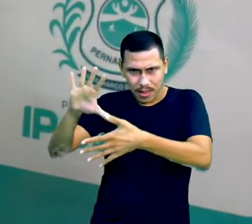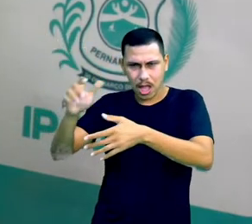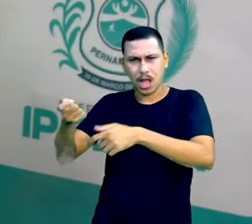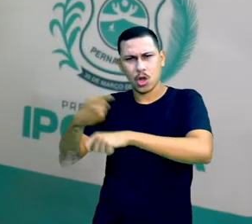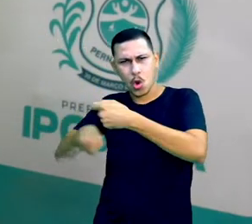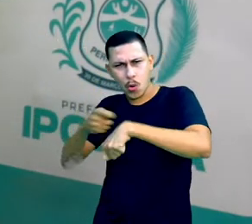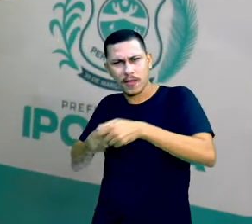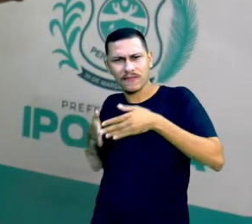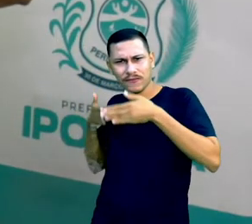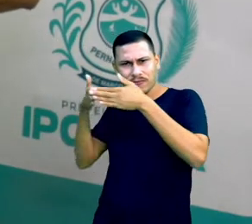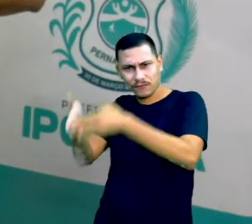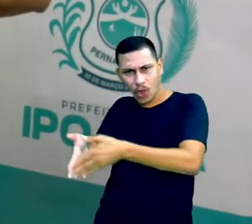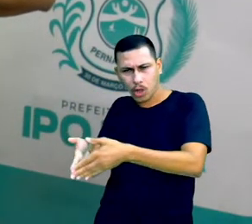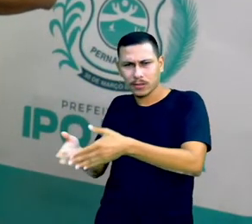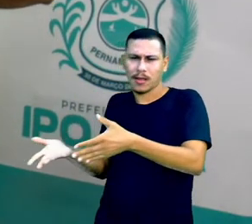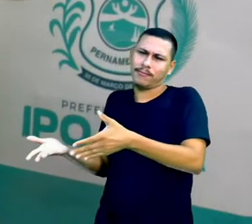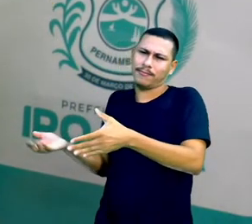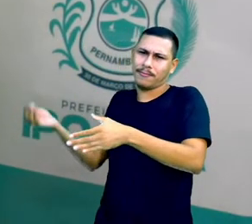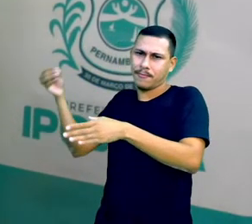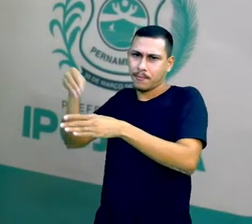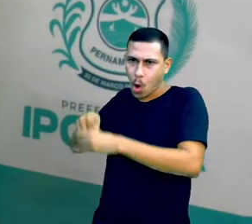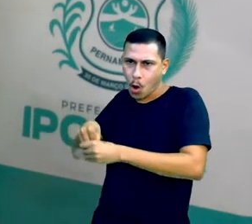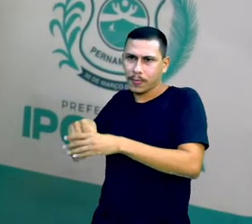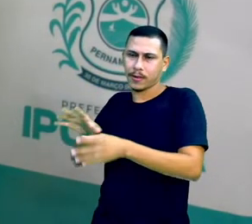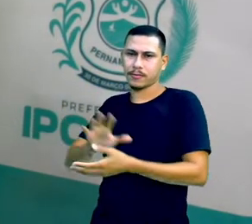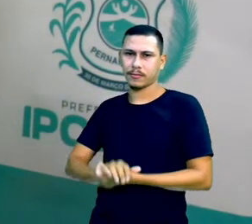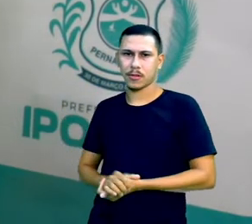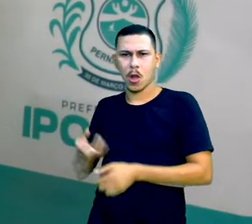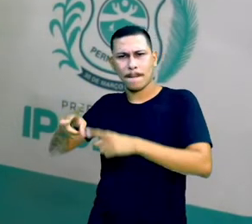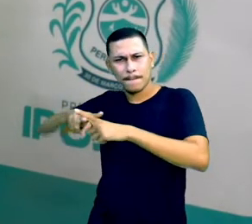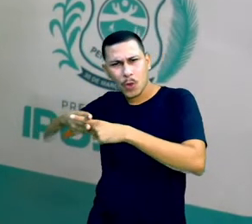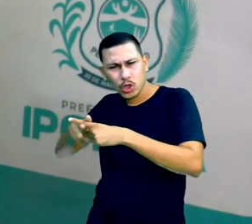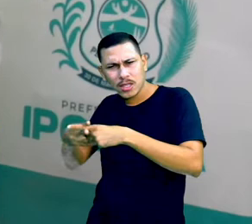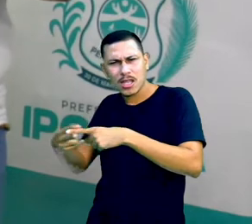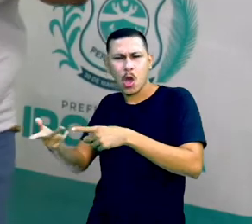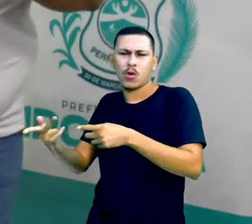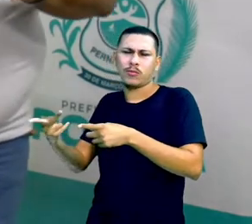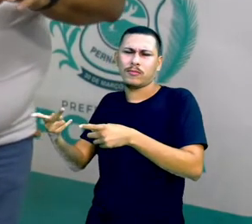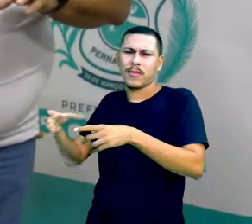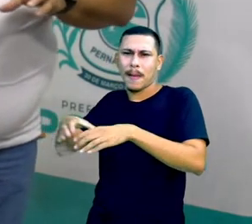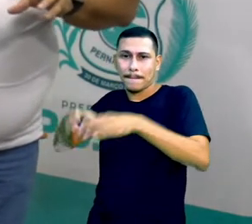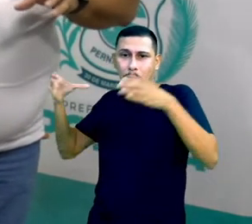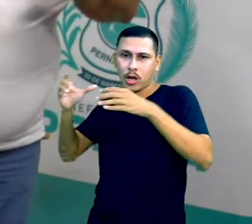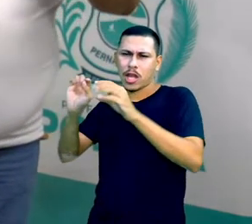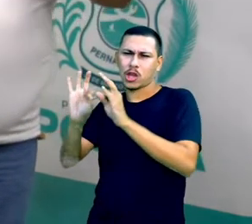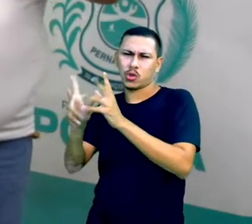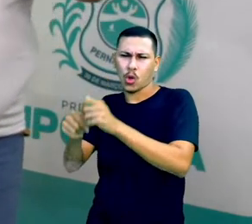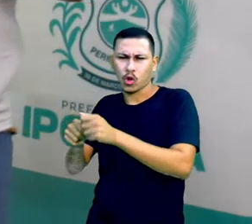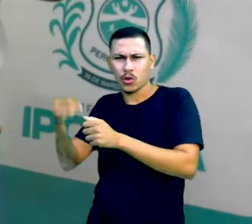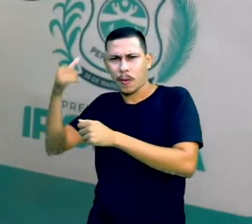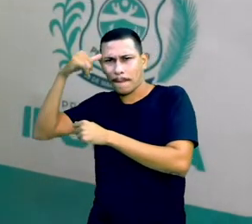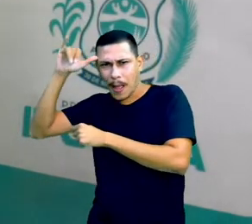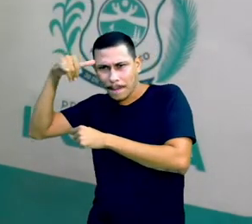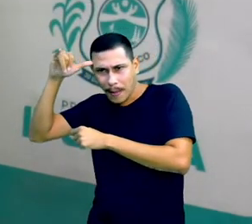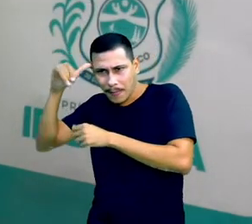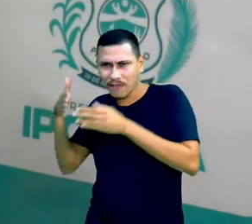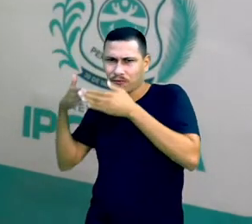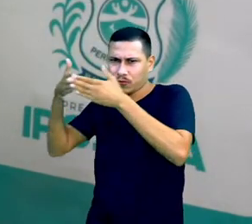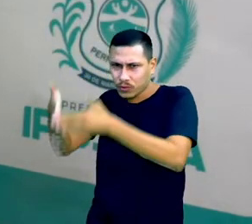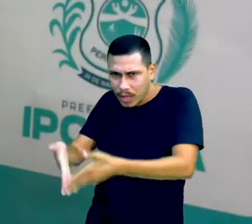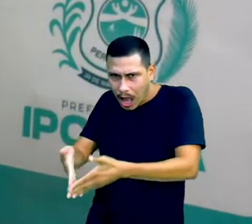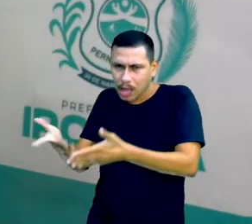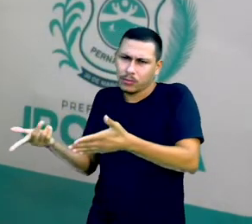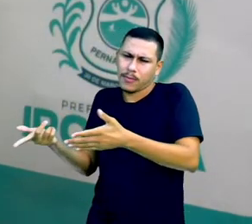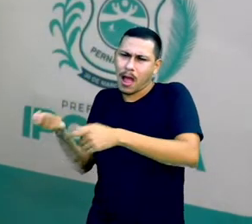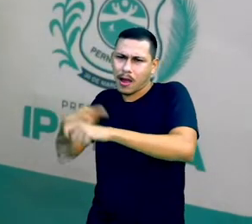voltado para o mercado interno, né? A maioria de tudo que é produzido nesse setor é voltado para o